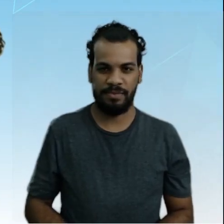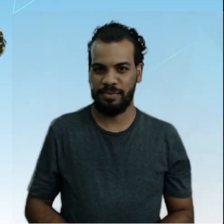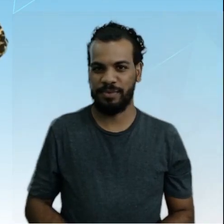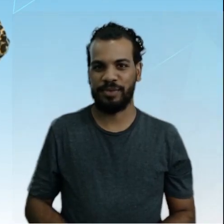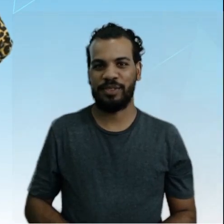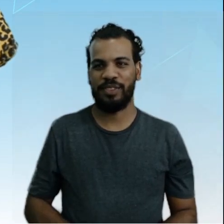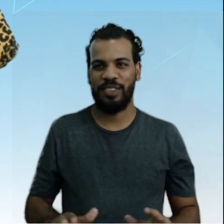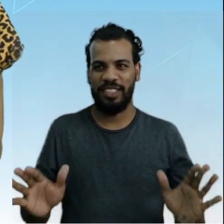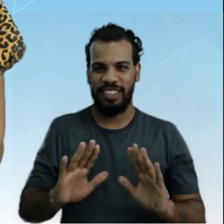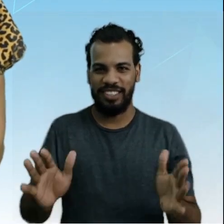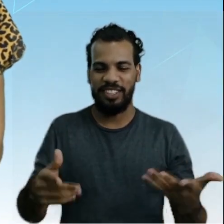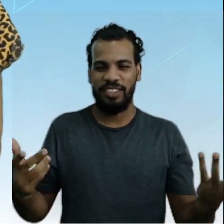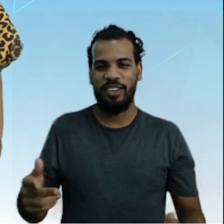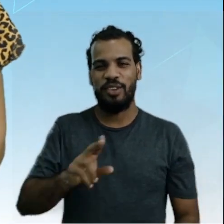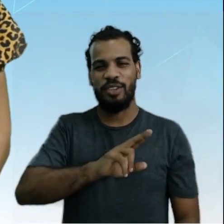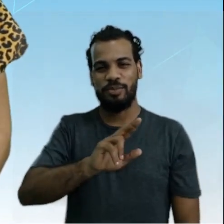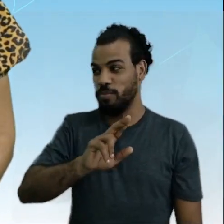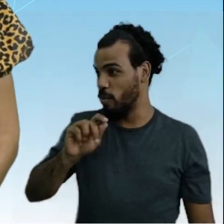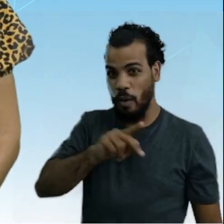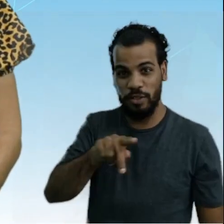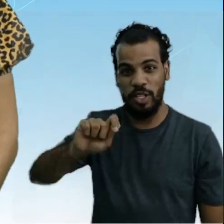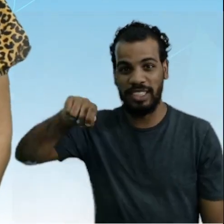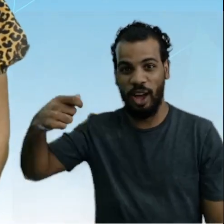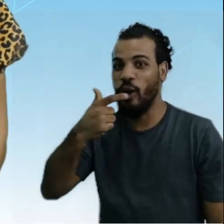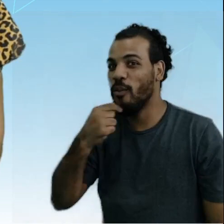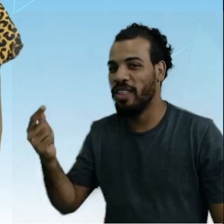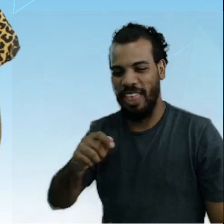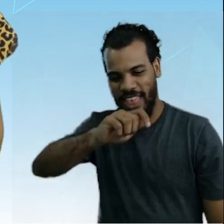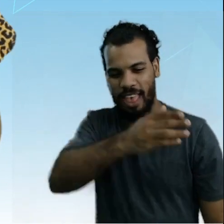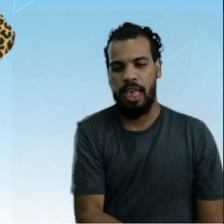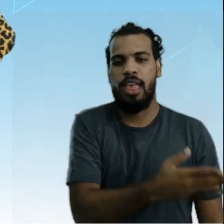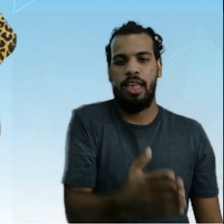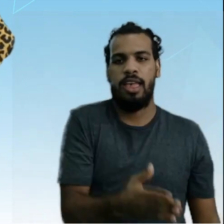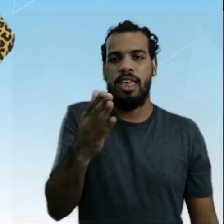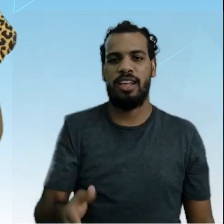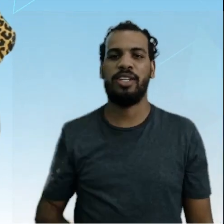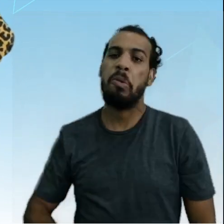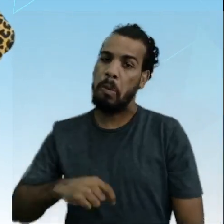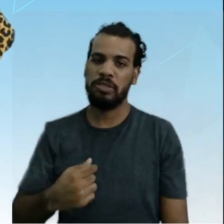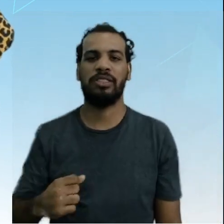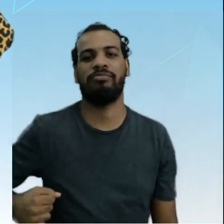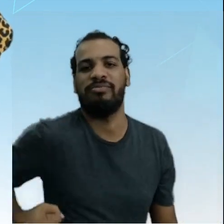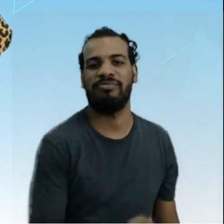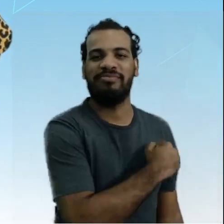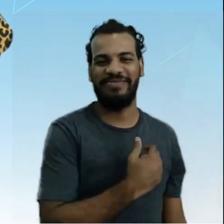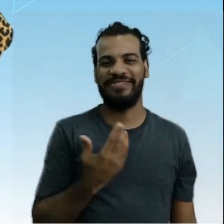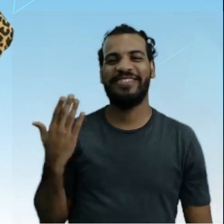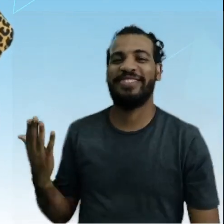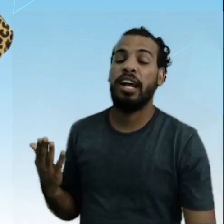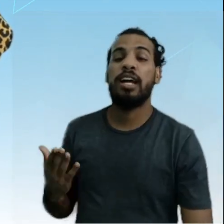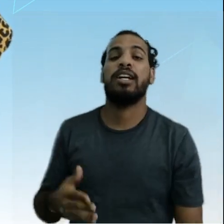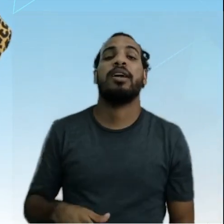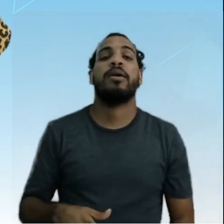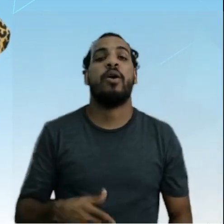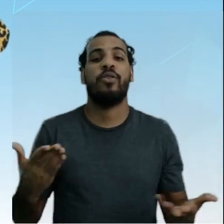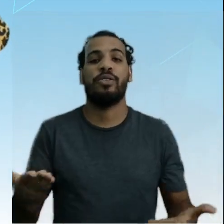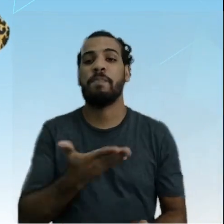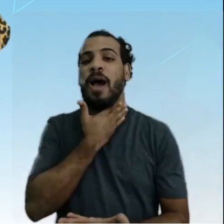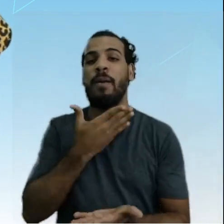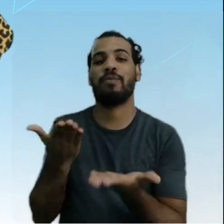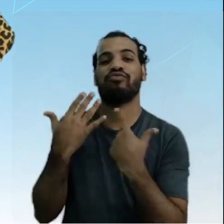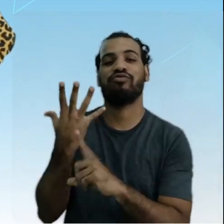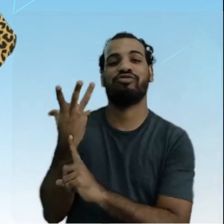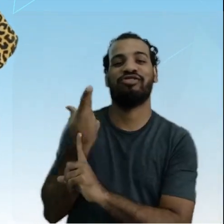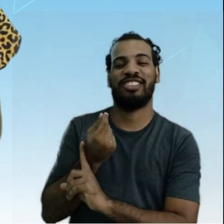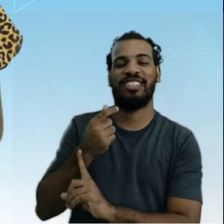Olá, estudantes! Eu sou o professor Robson Anselmo Tavares e hoje nós temos mais um encontro do Papo Artístico Literário. E